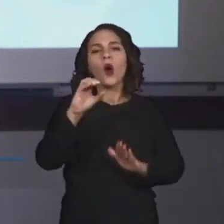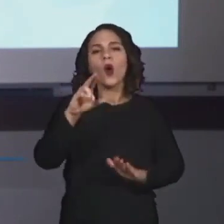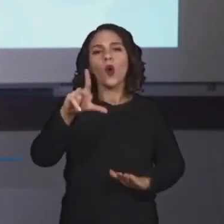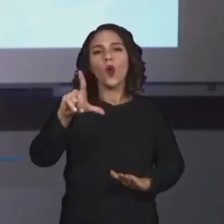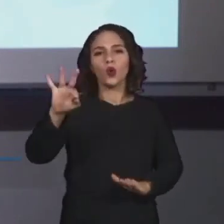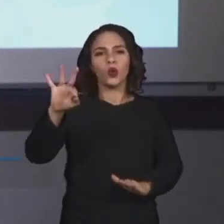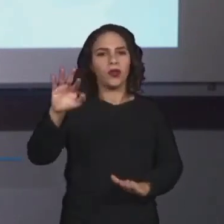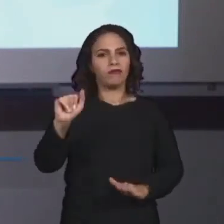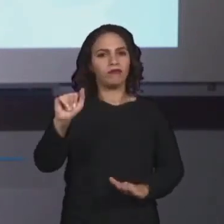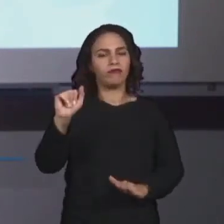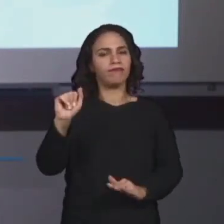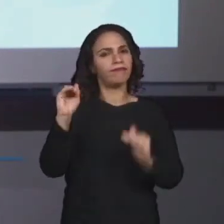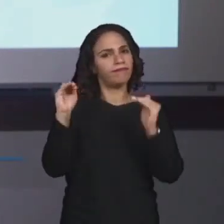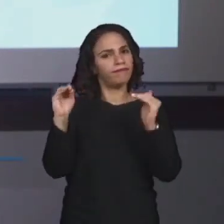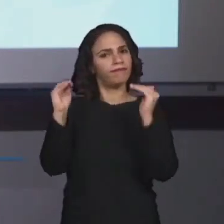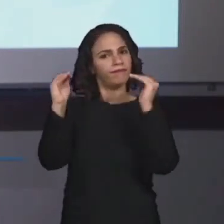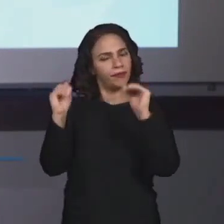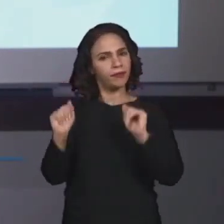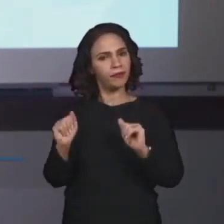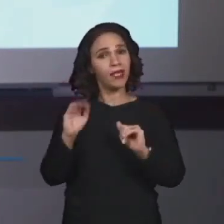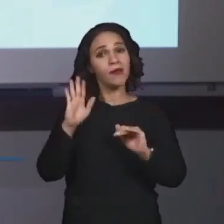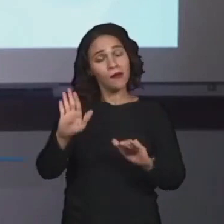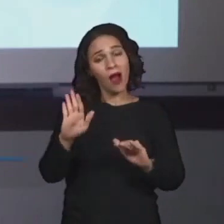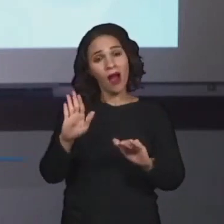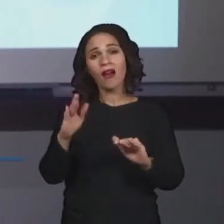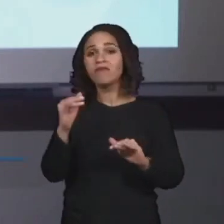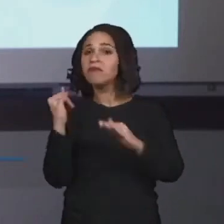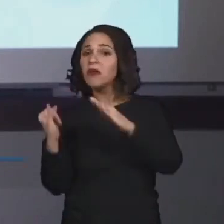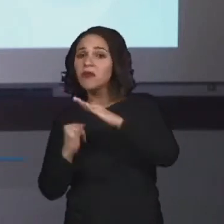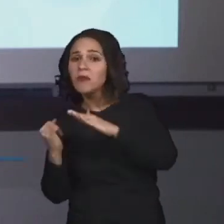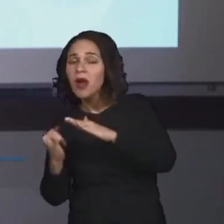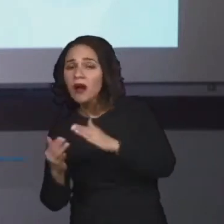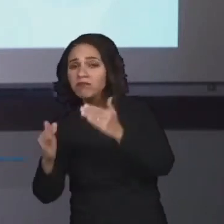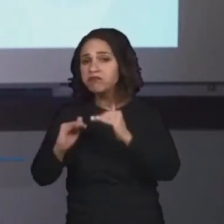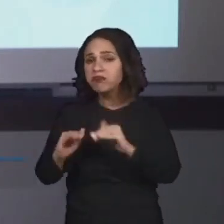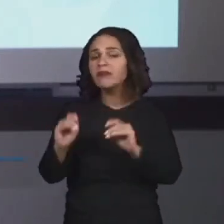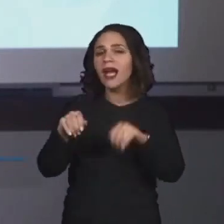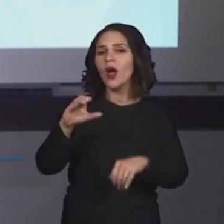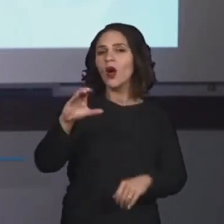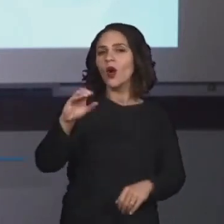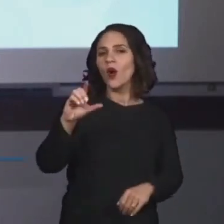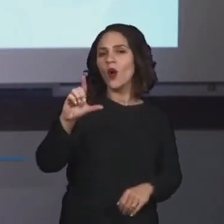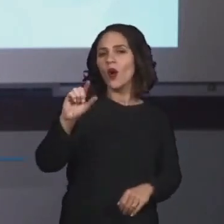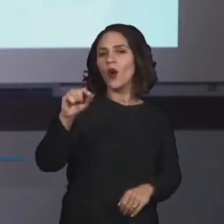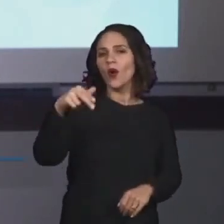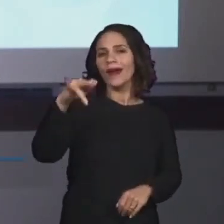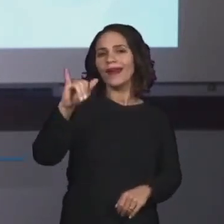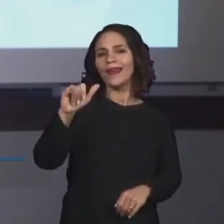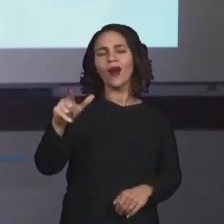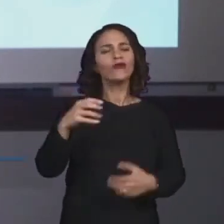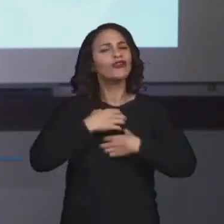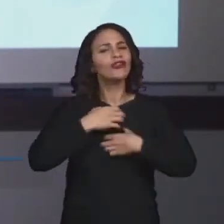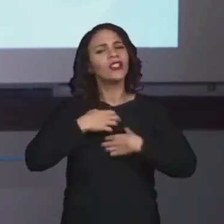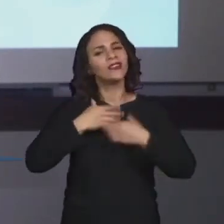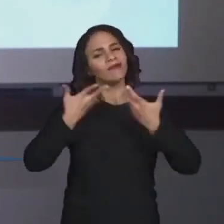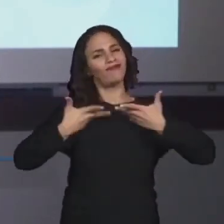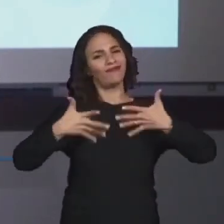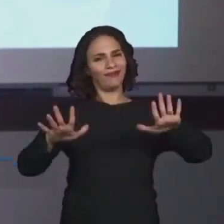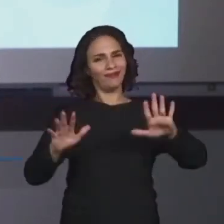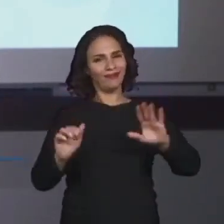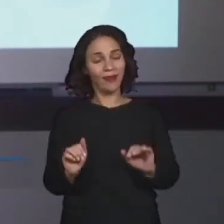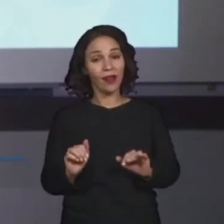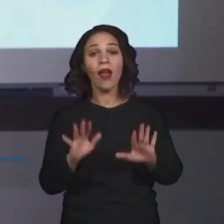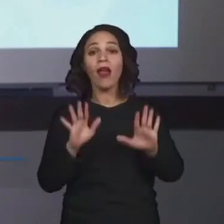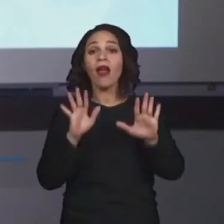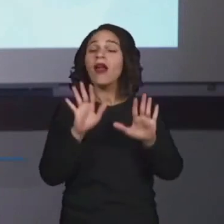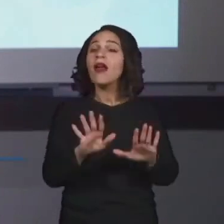situação informal, o falar coloquial pode ser utilizado. Tá? E na escrita, quando nós